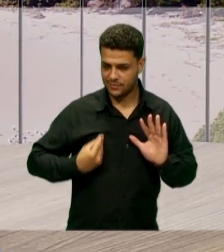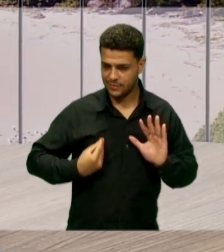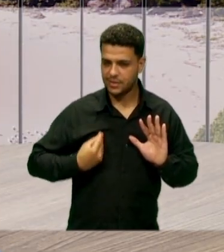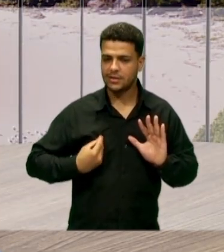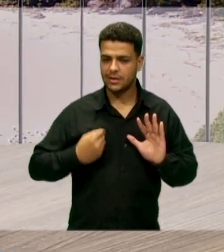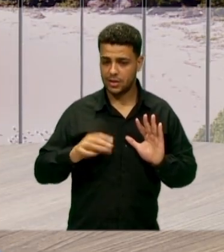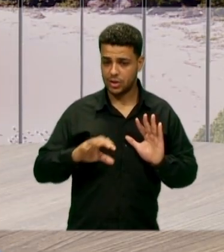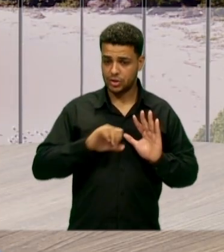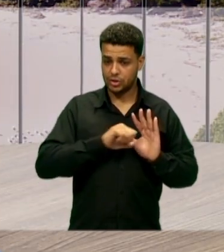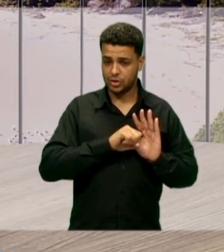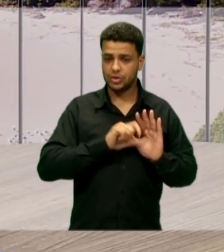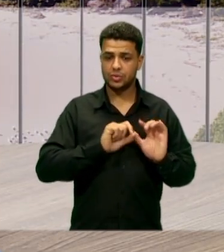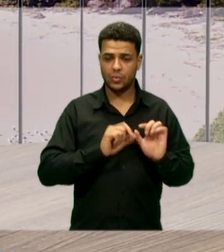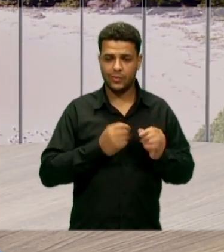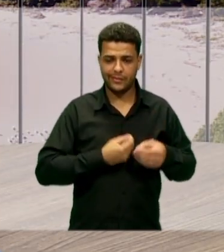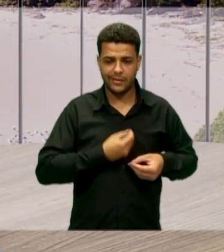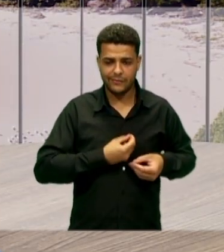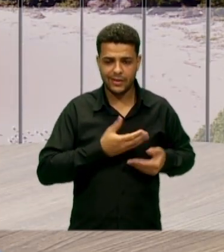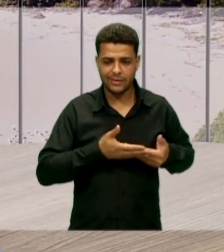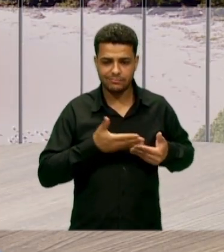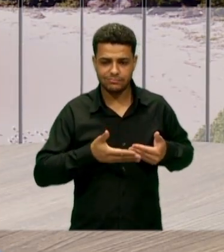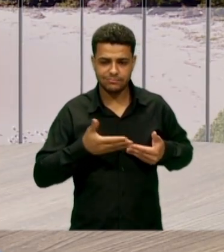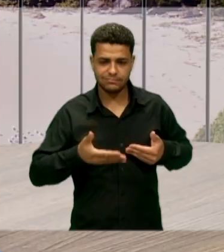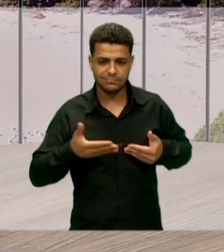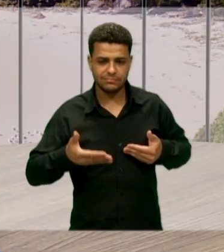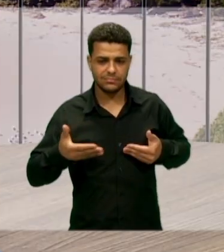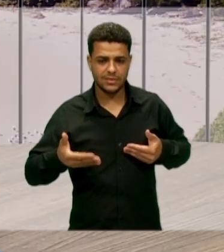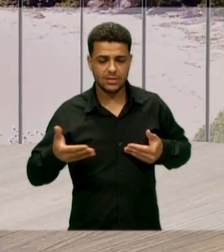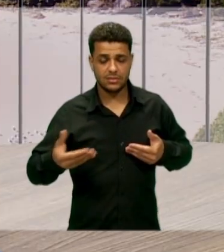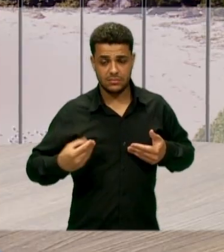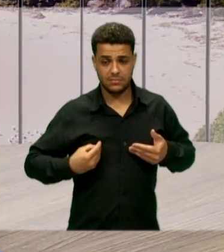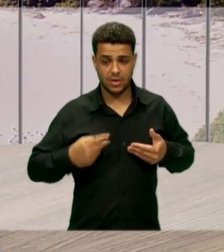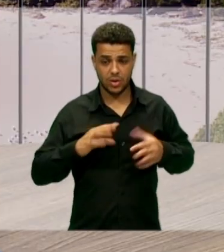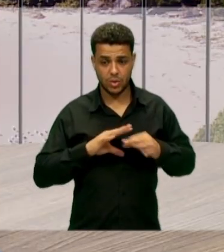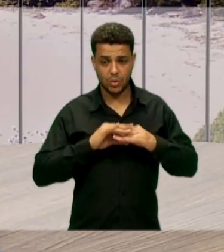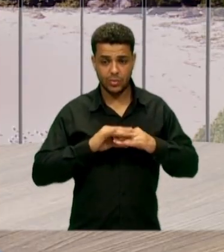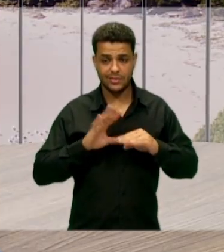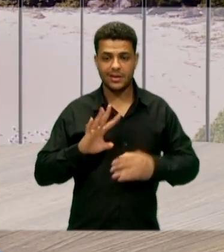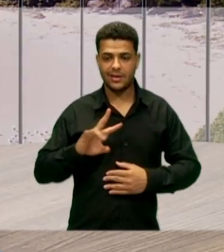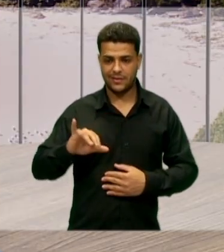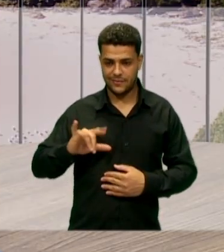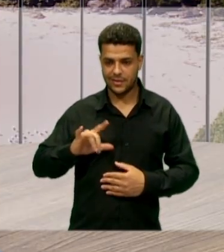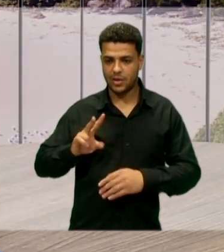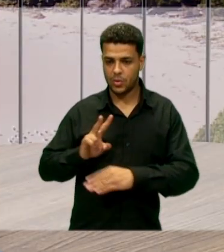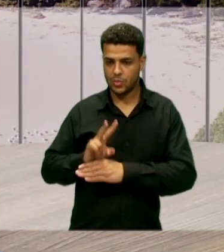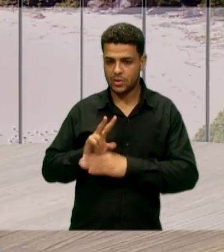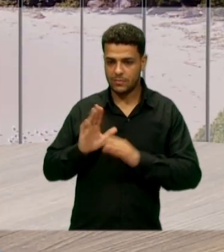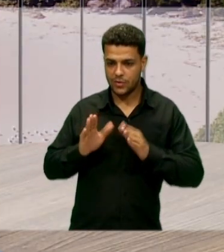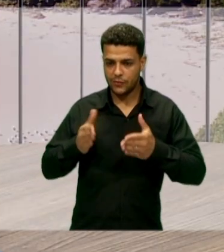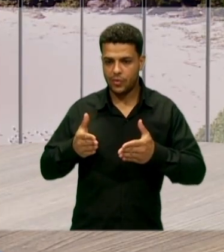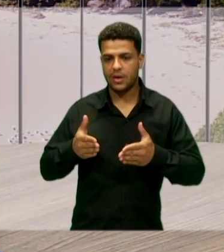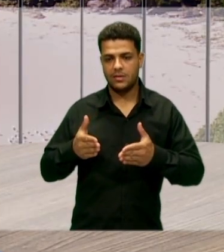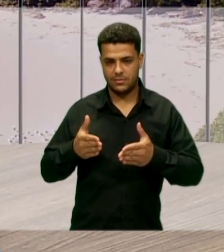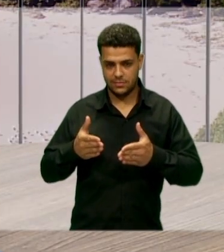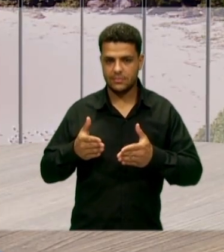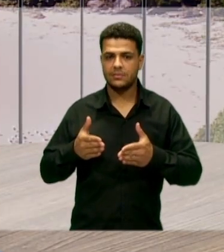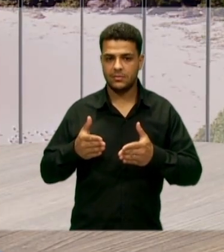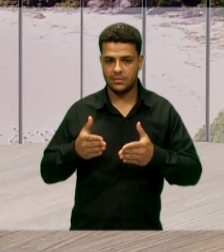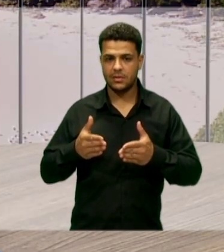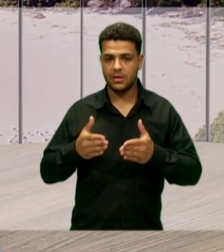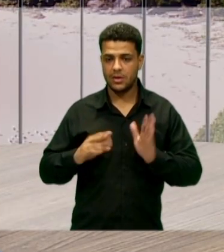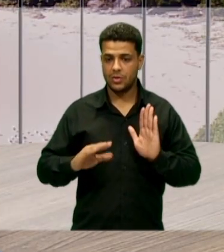que ele adquire ao longo da sua vida com essa doença que também têm tratamentos direcionados. Então,